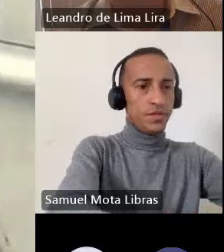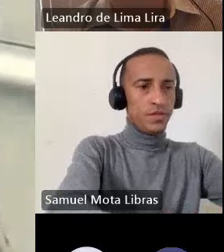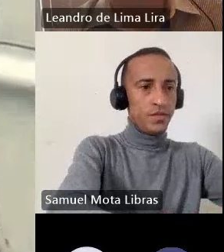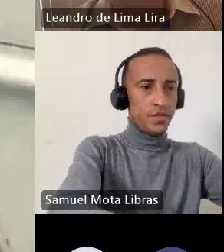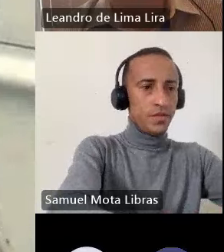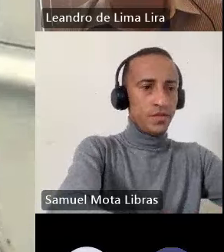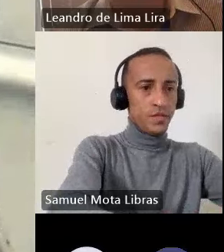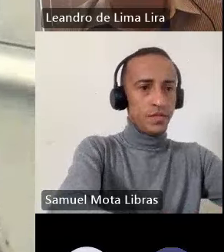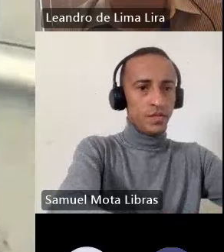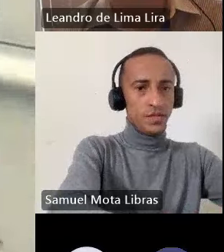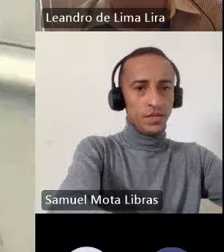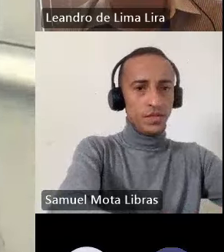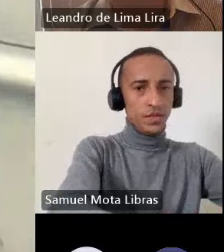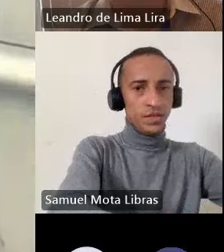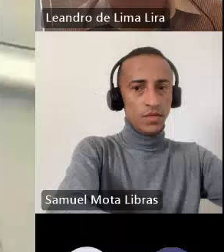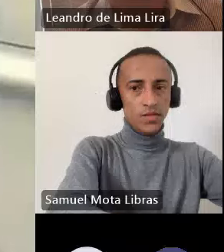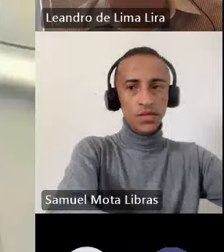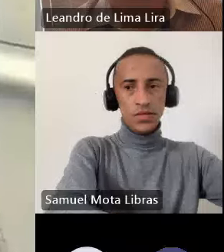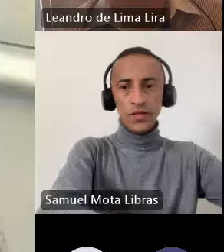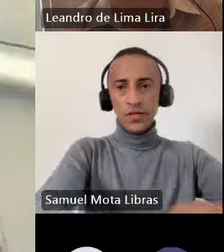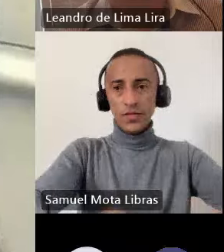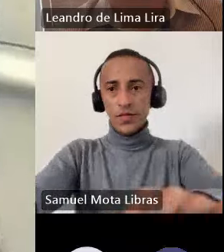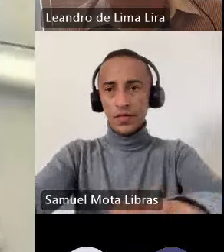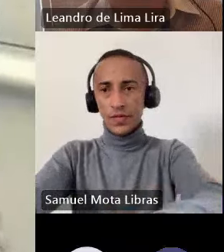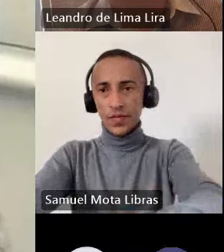assistindo uma foi uma